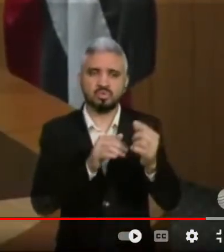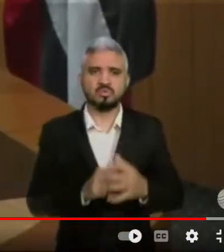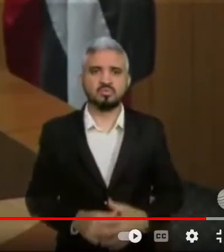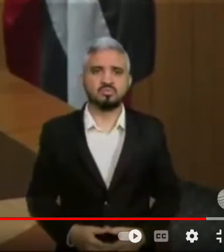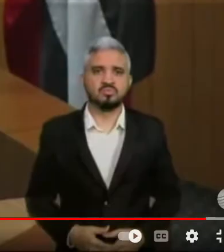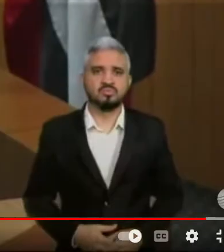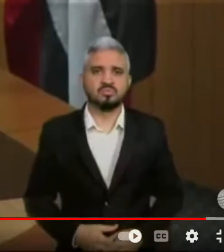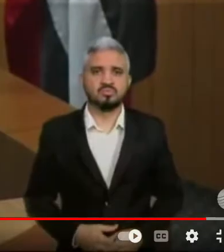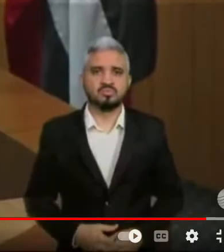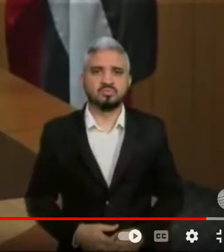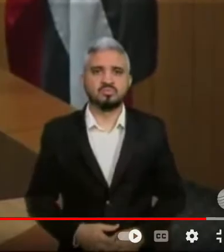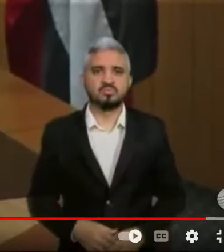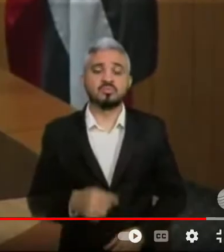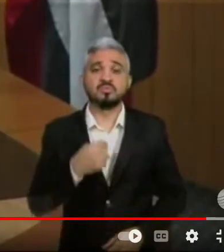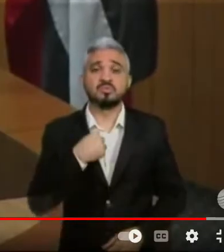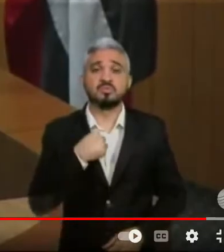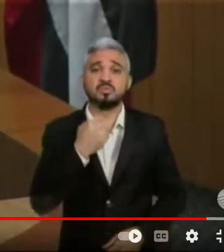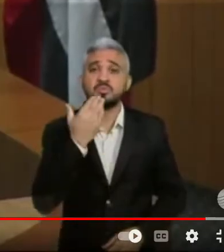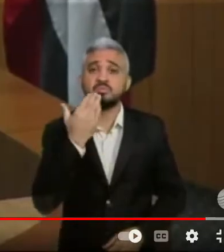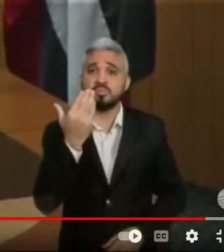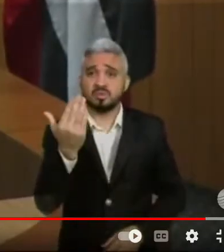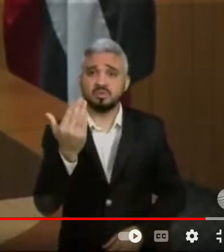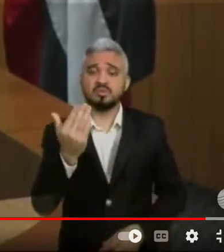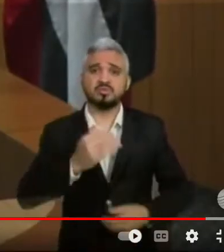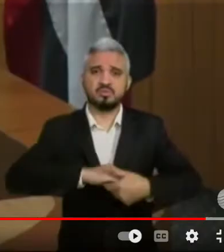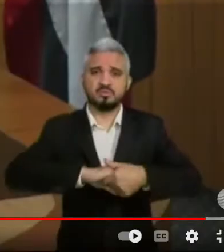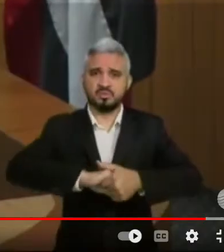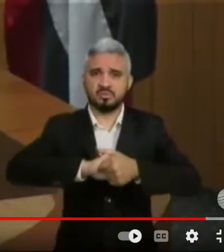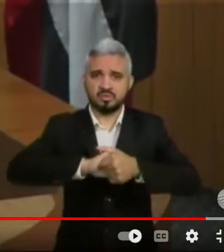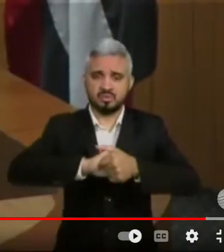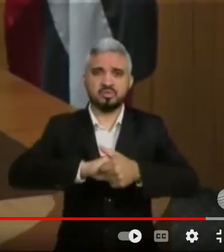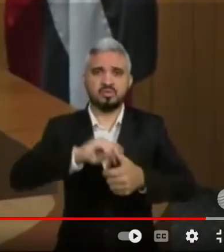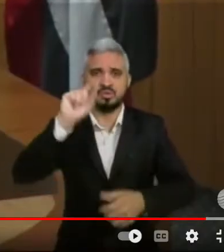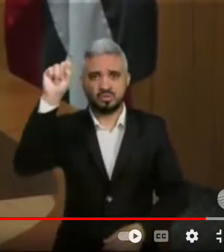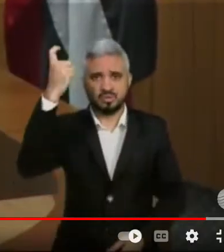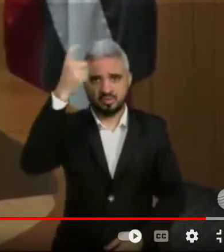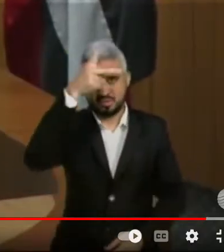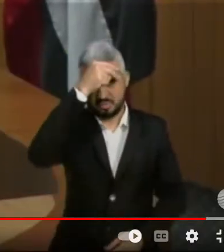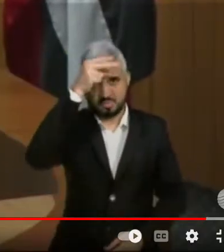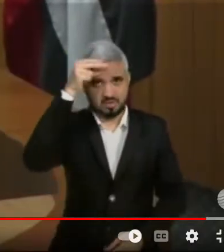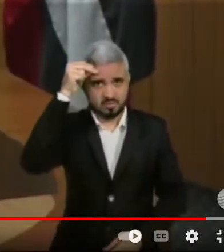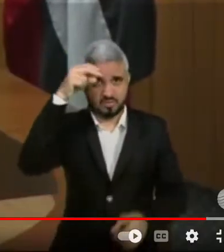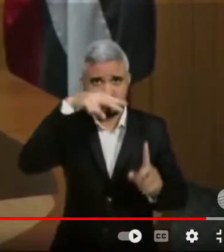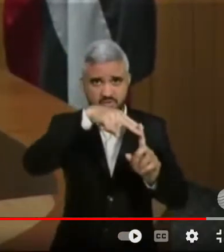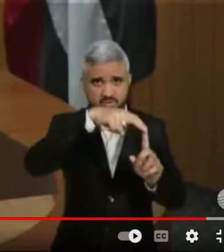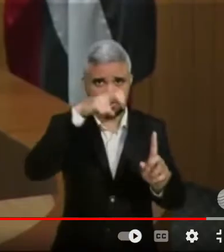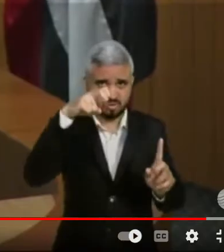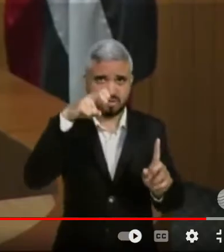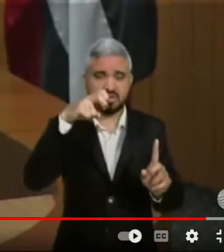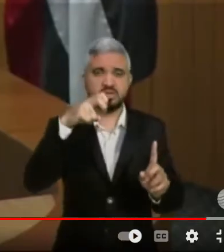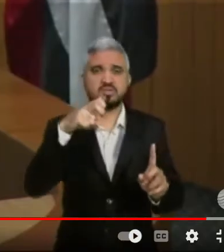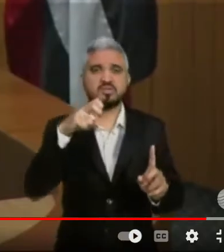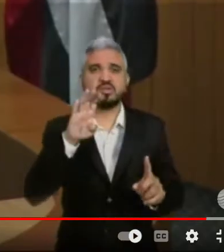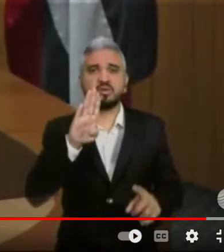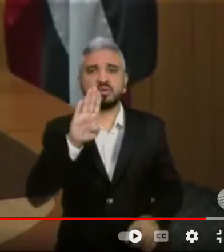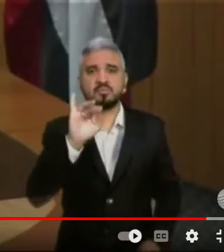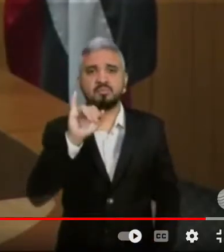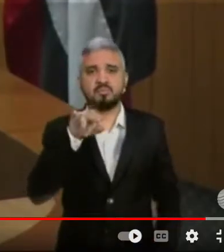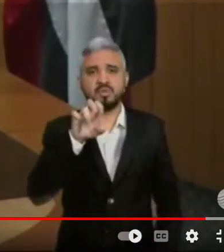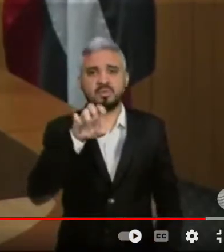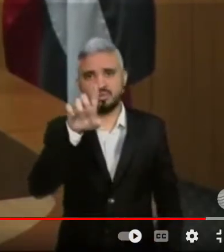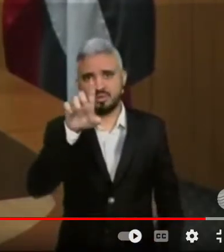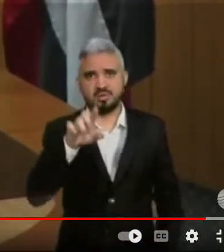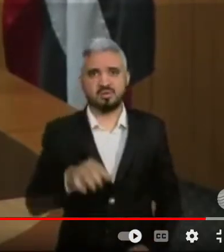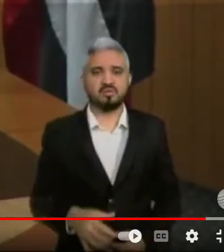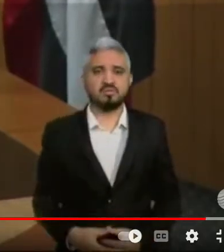a liberdade de cumprimentar o ex-prefeito de Joselândia, meu amigo Biné, o grupo Forte lá, o Aécio e tudo. Só